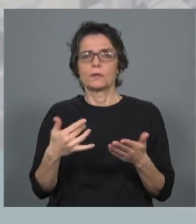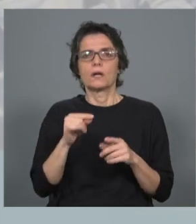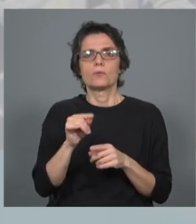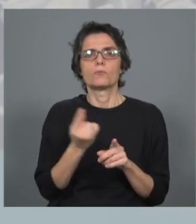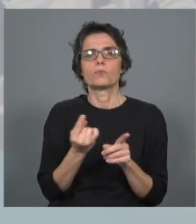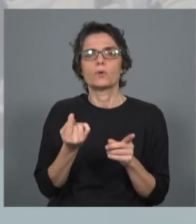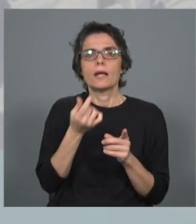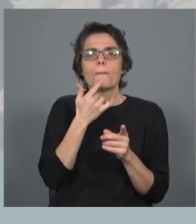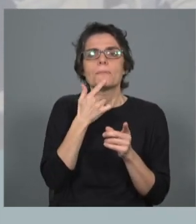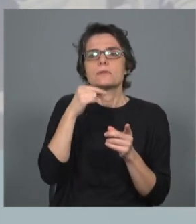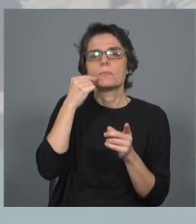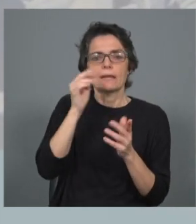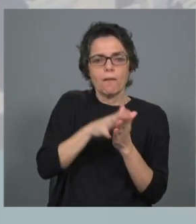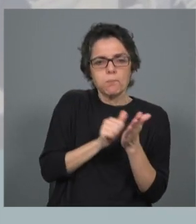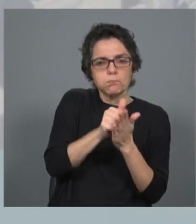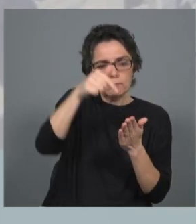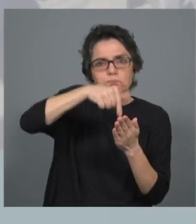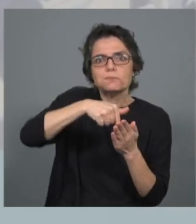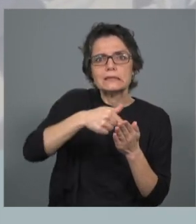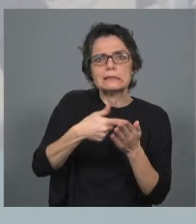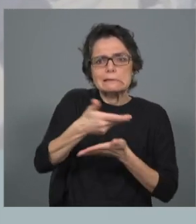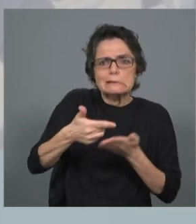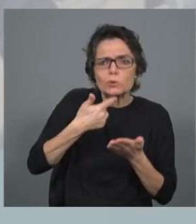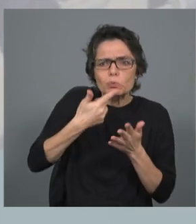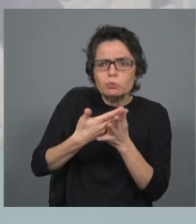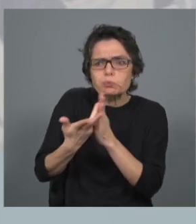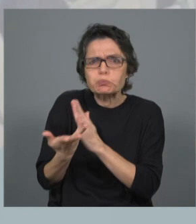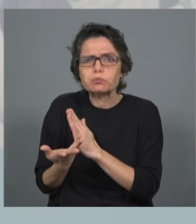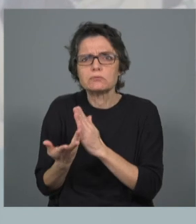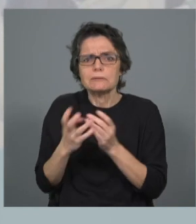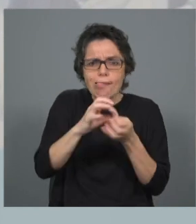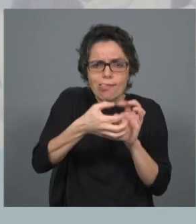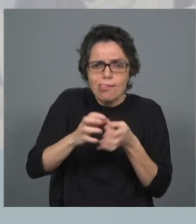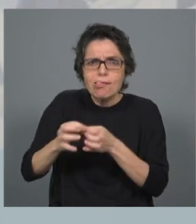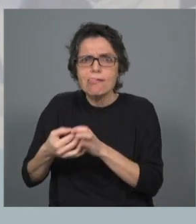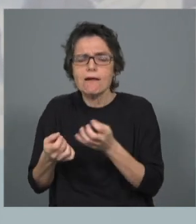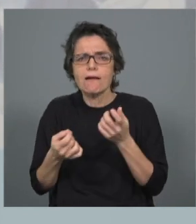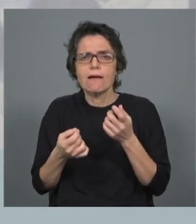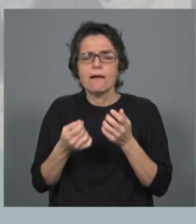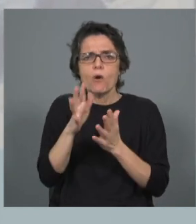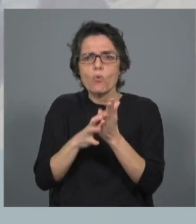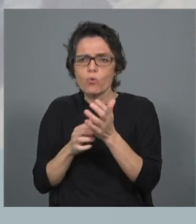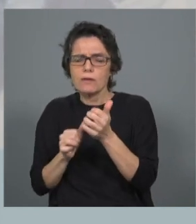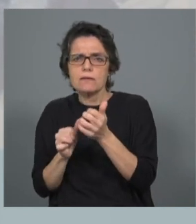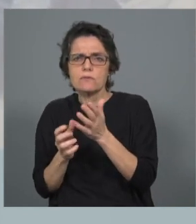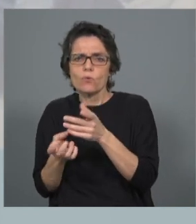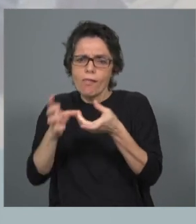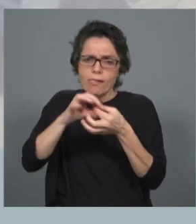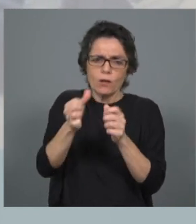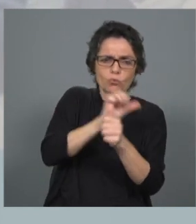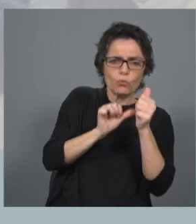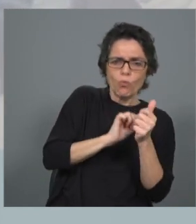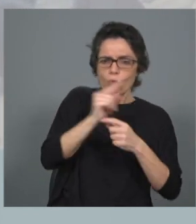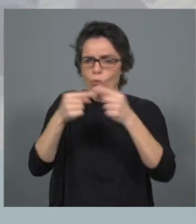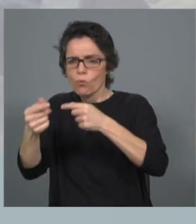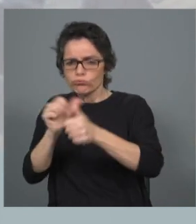própria Bíblia há uma multiplicidade de inter-relações, de que os textos estão constantemente a citar, de que a sabedoria acumulada não é apenas teórica,